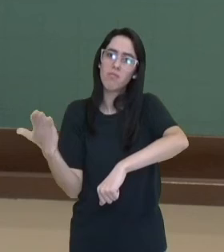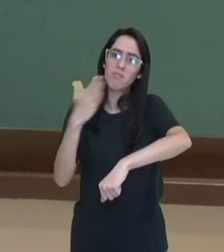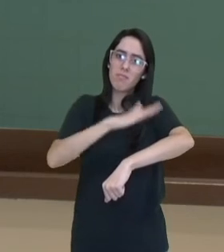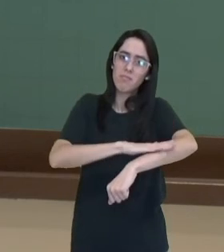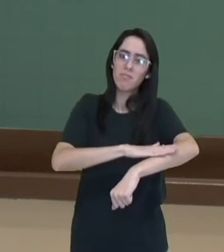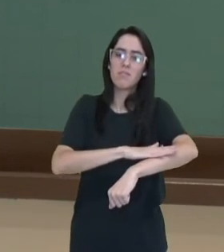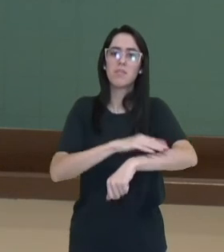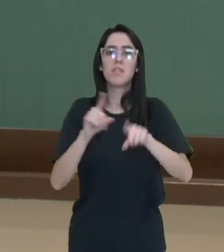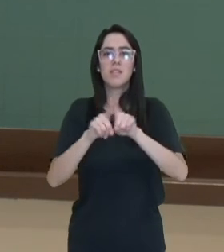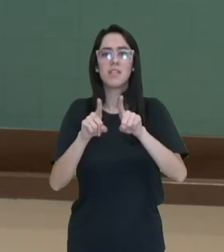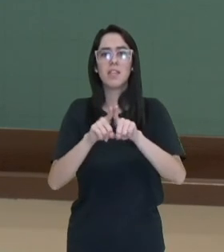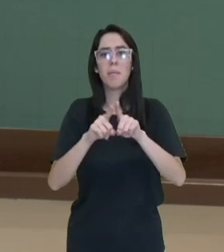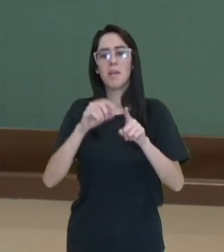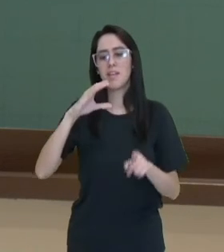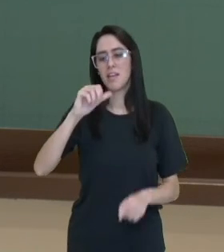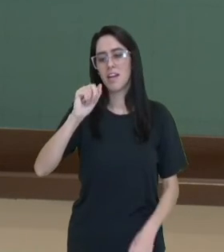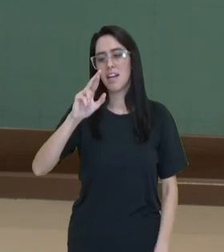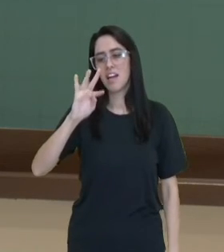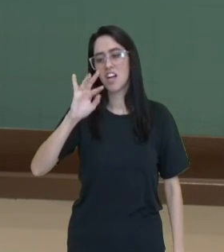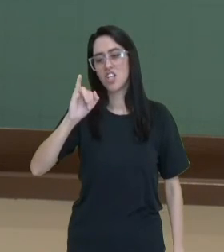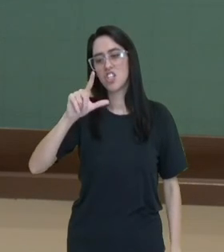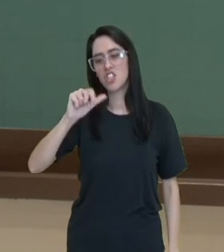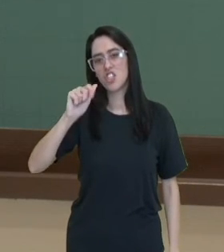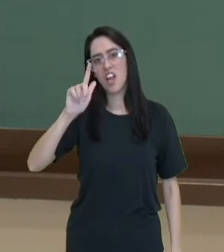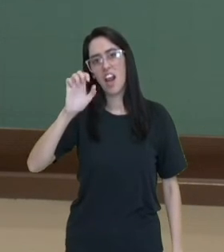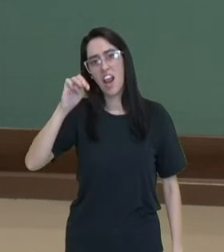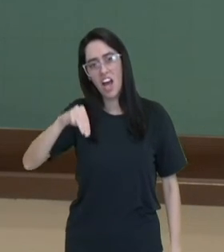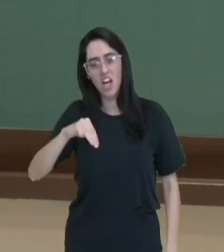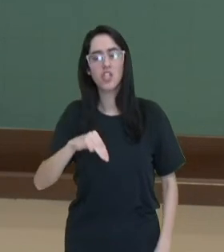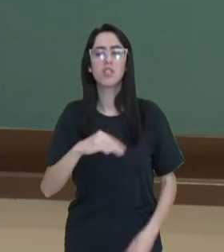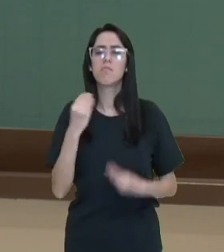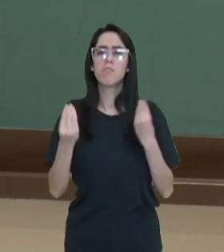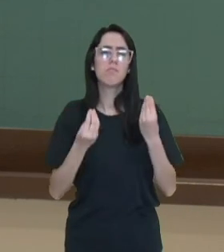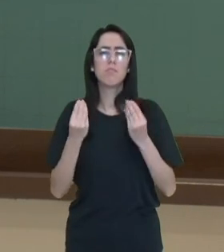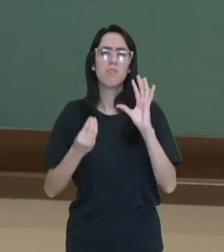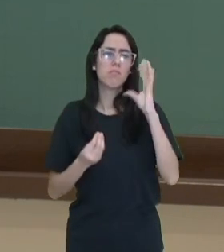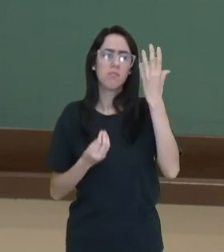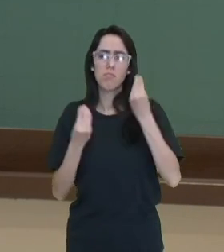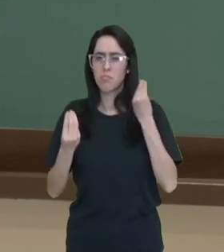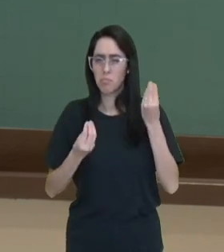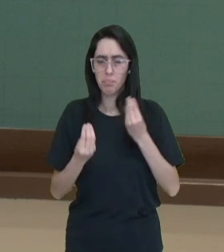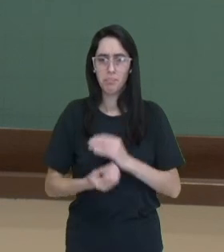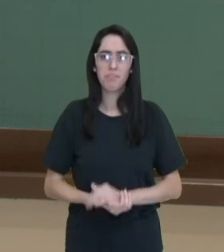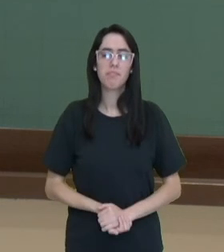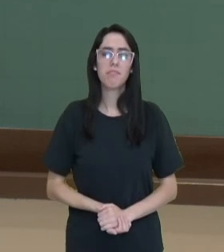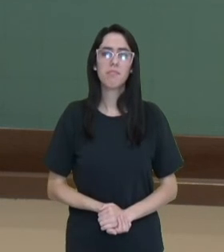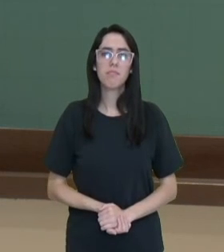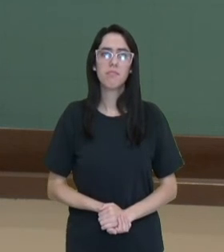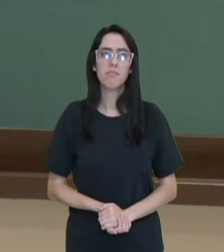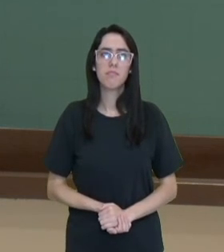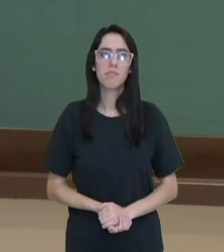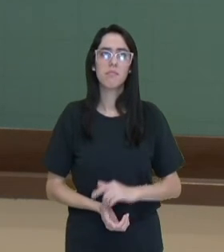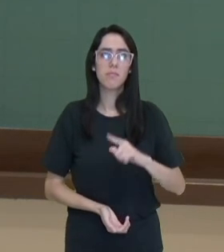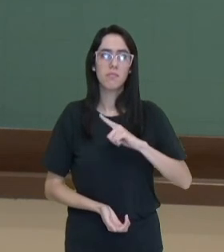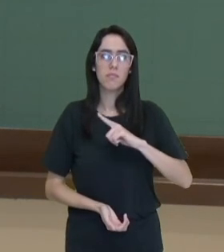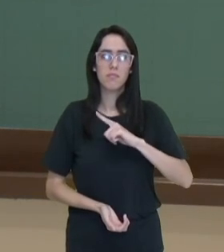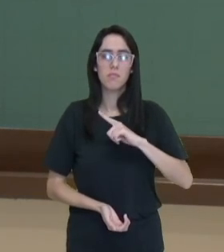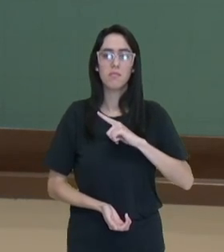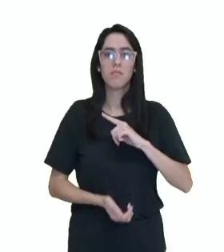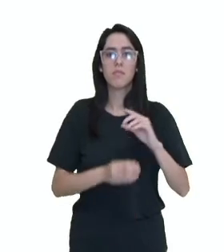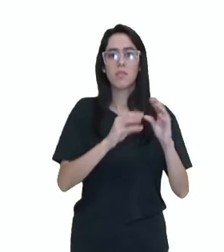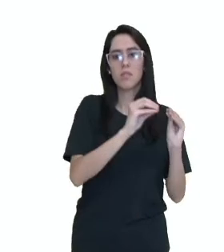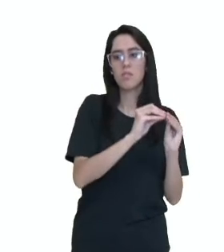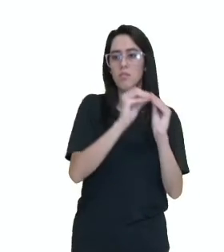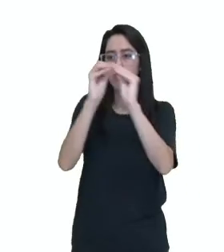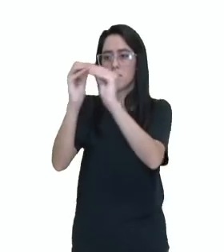de cartilagens, nos tecidos ósseos. E como que acontece? Eles vão colocar ele numa plaquinha,